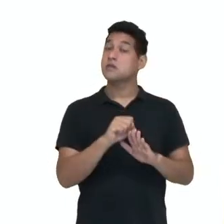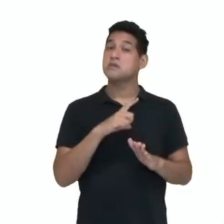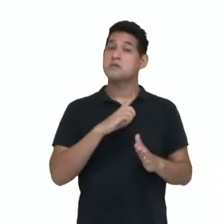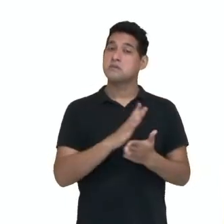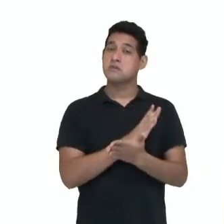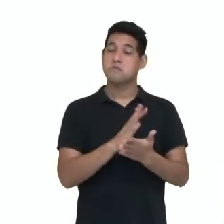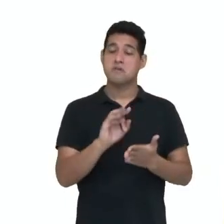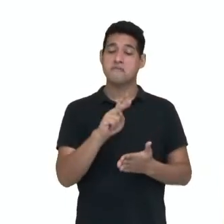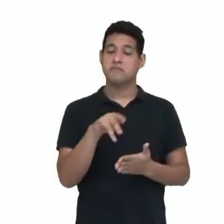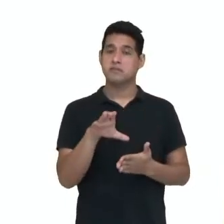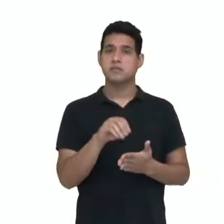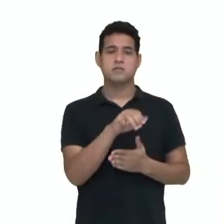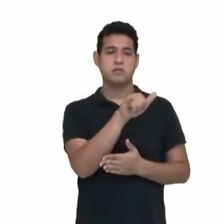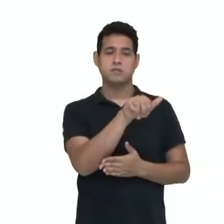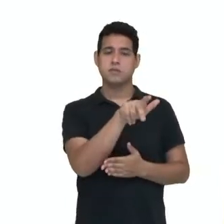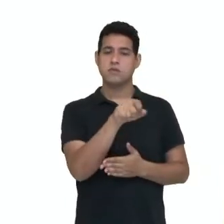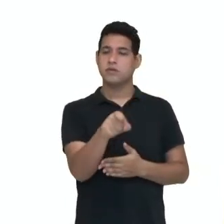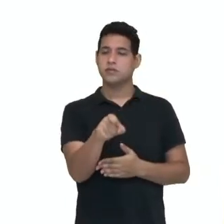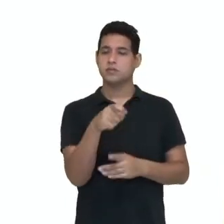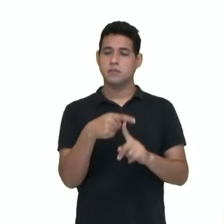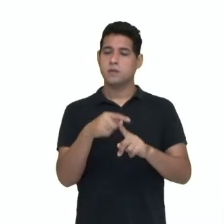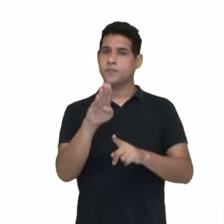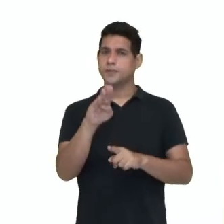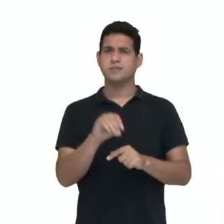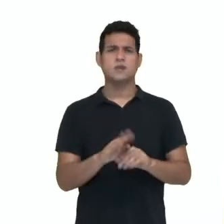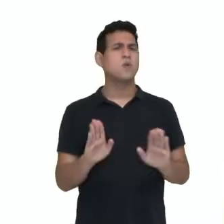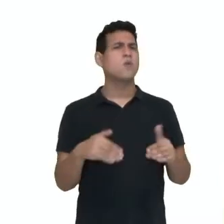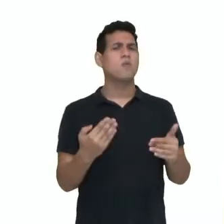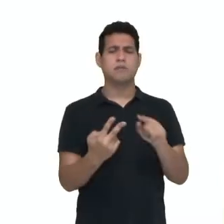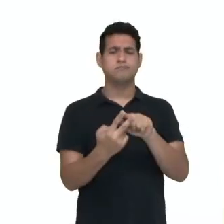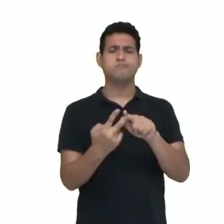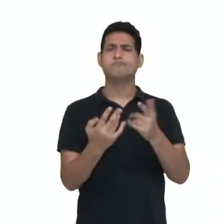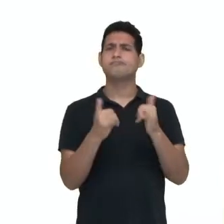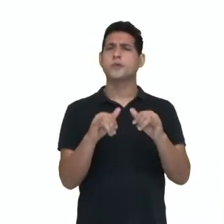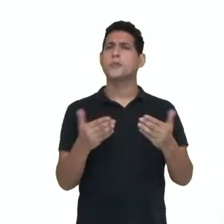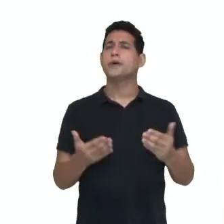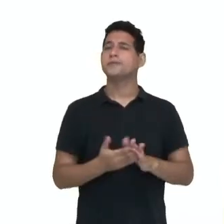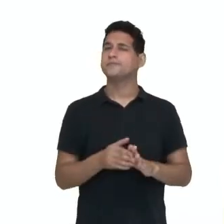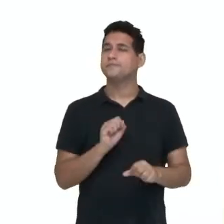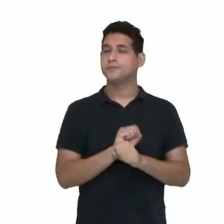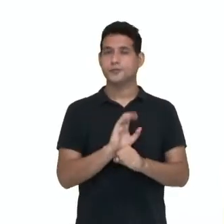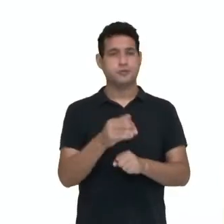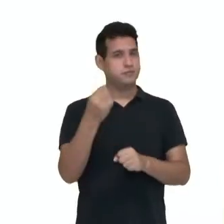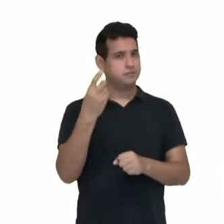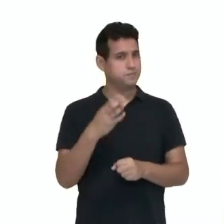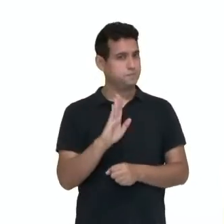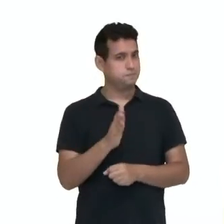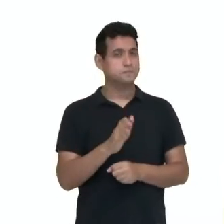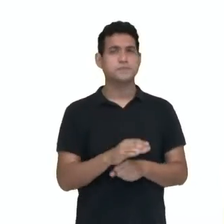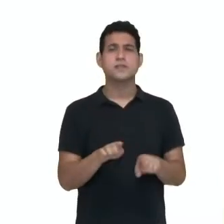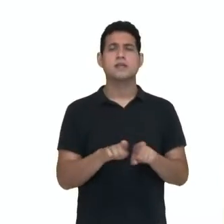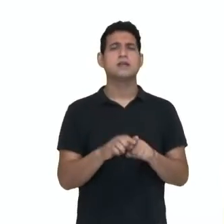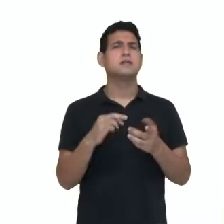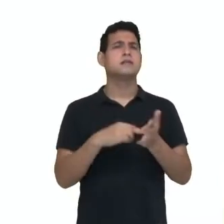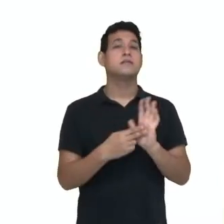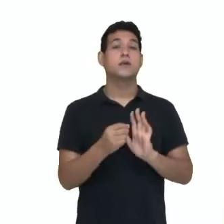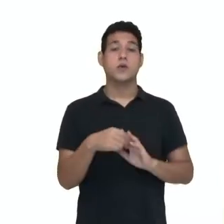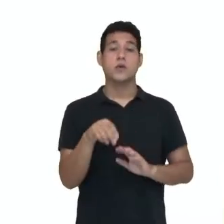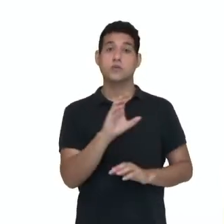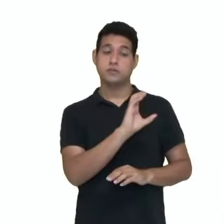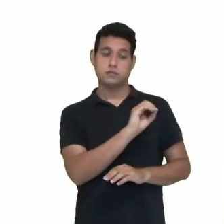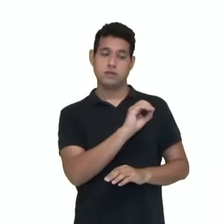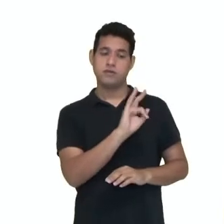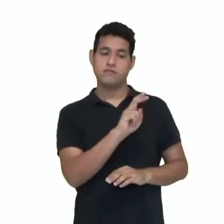determinada função y igual a x mais b. Quais são essas duas informações? Eu já dei um spoiler, né? O spoiler é o zero